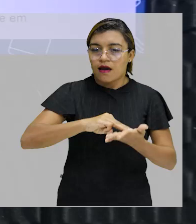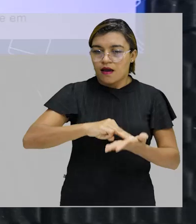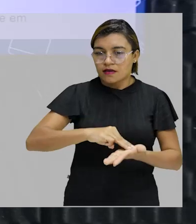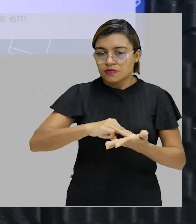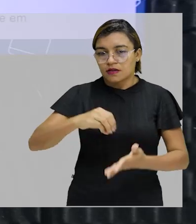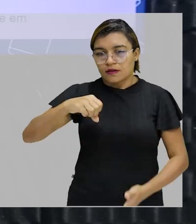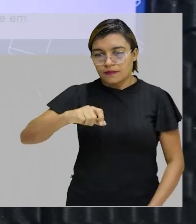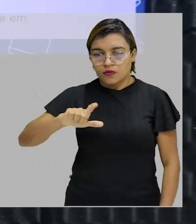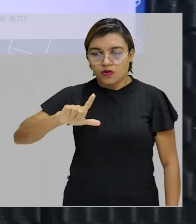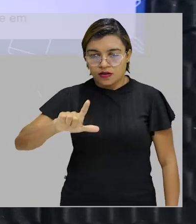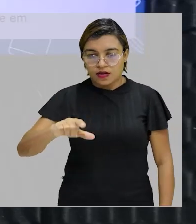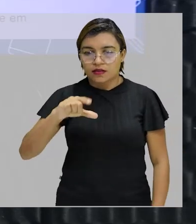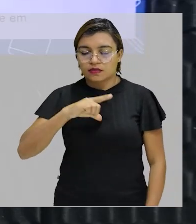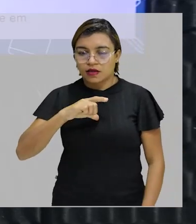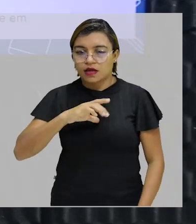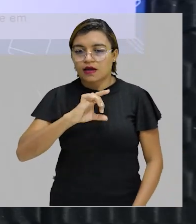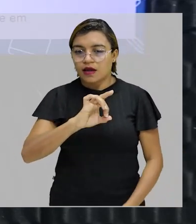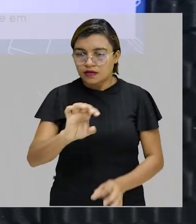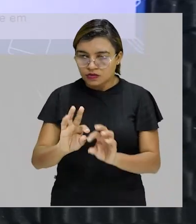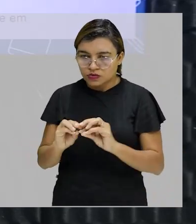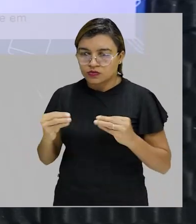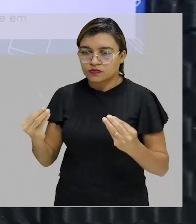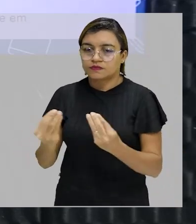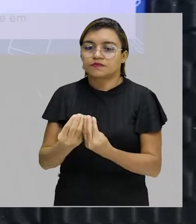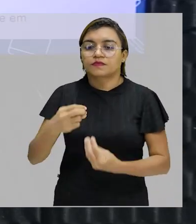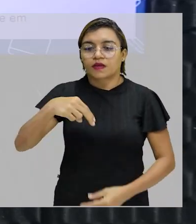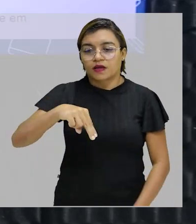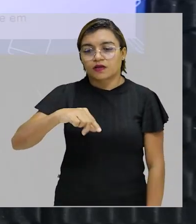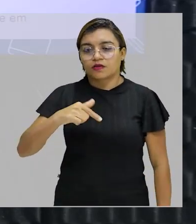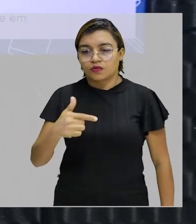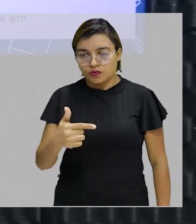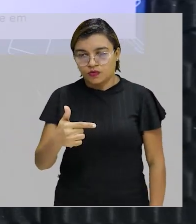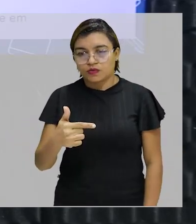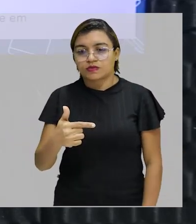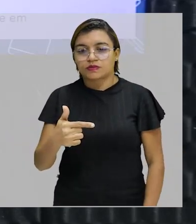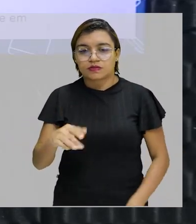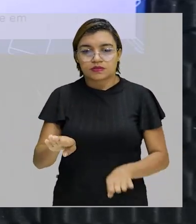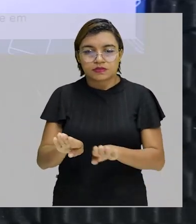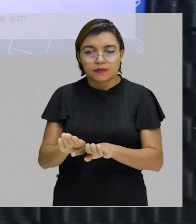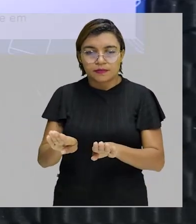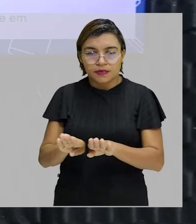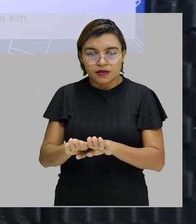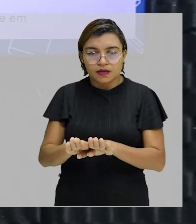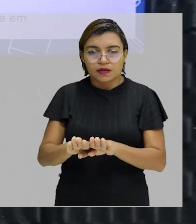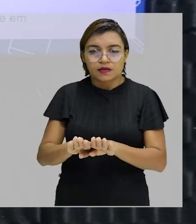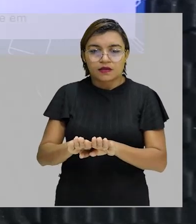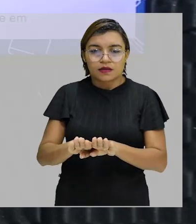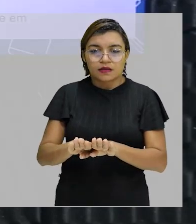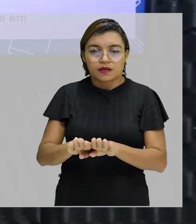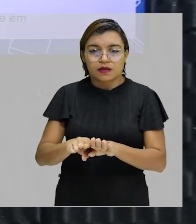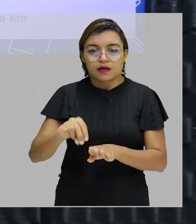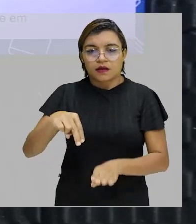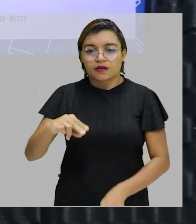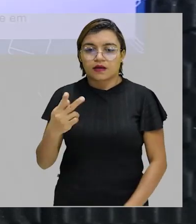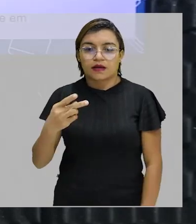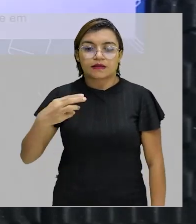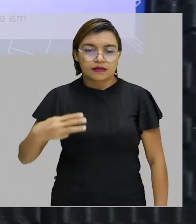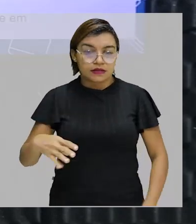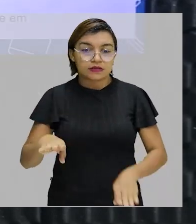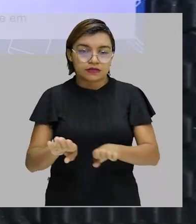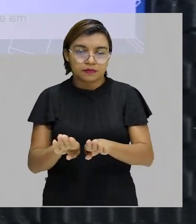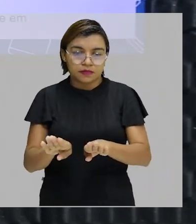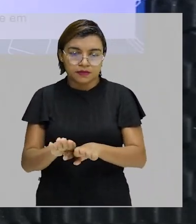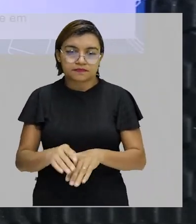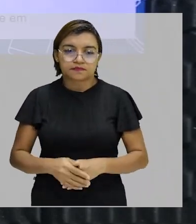as massas de cada substância, do N2, H2 e do NH3. Beleza? Nós temos